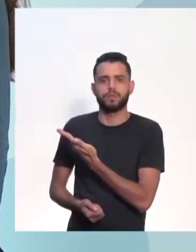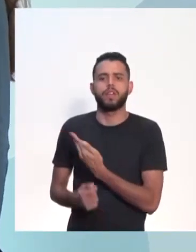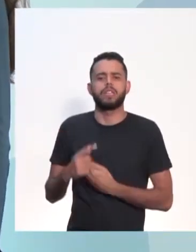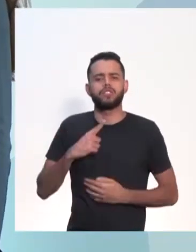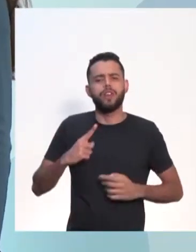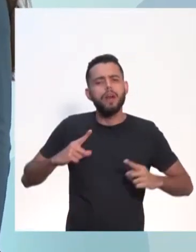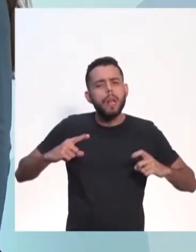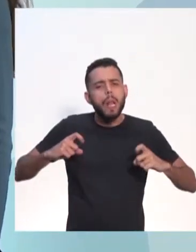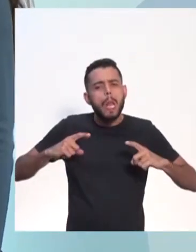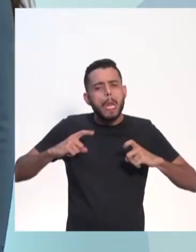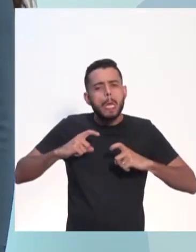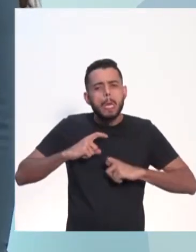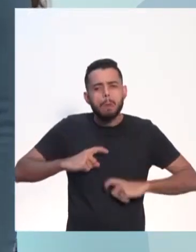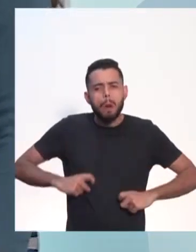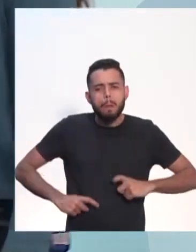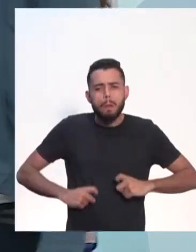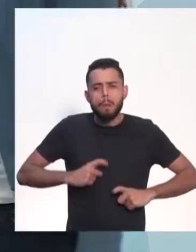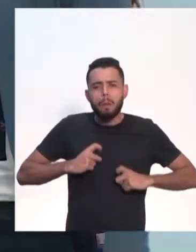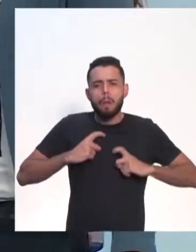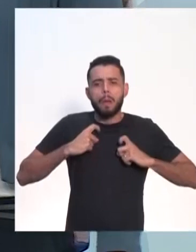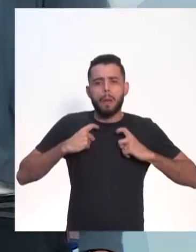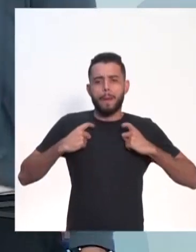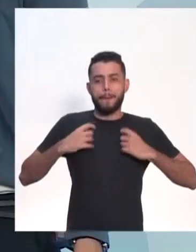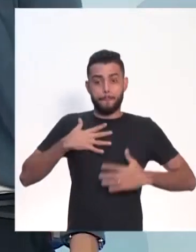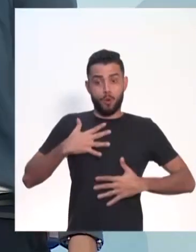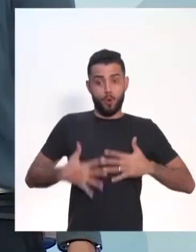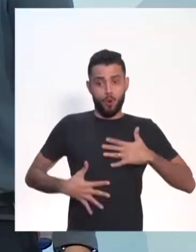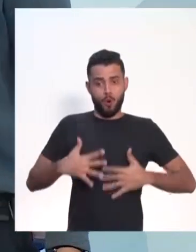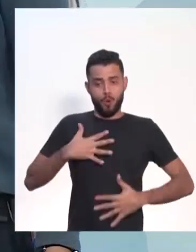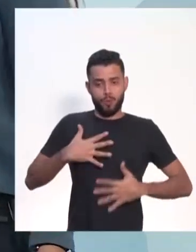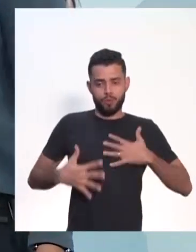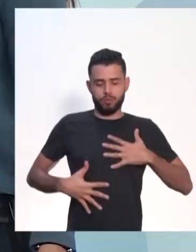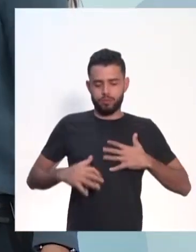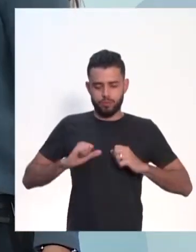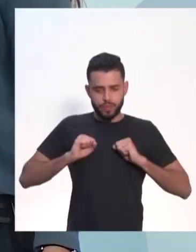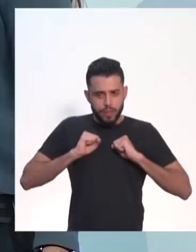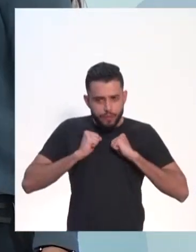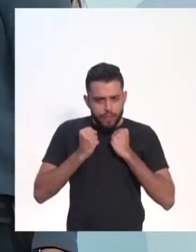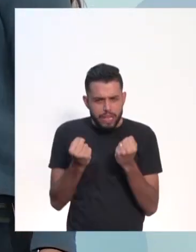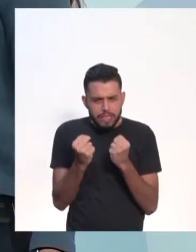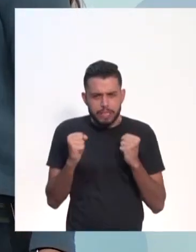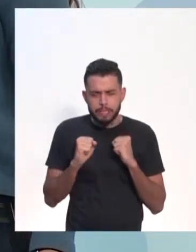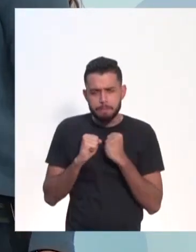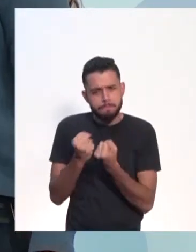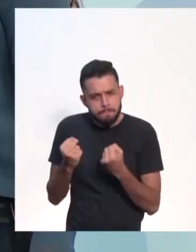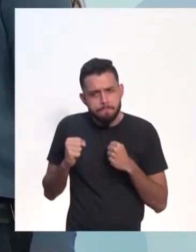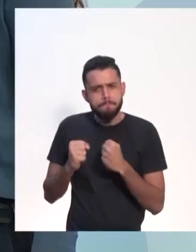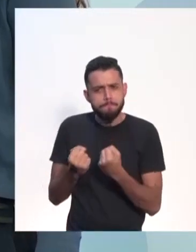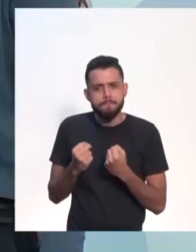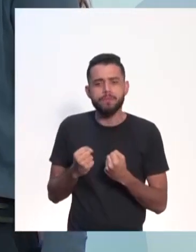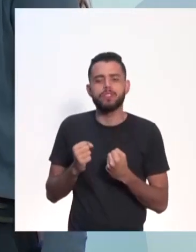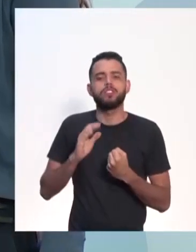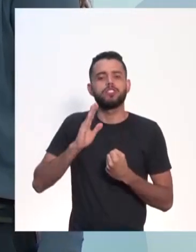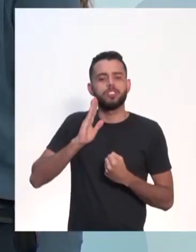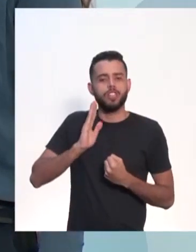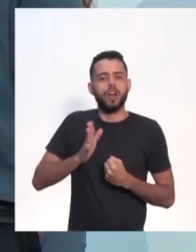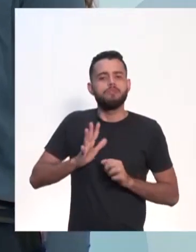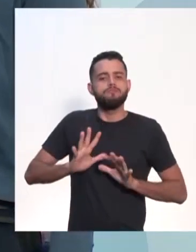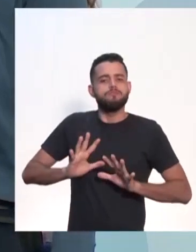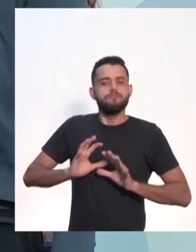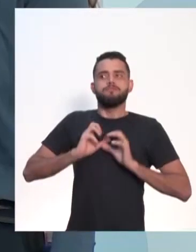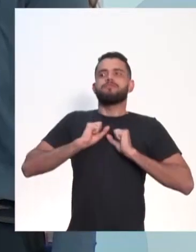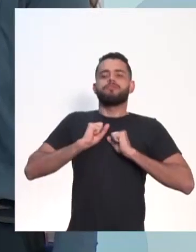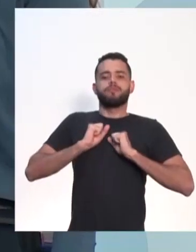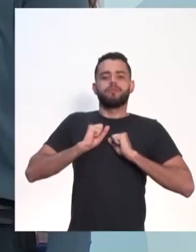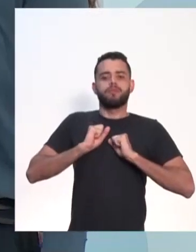desabilitado, morto ou algo assim, o meu sistema de defesa ele pode simplesmente identificar,